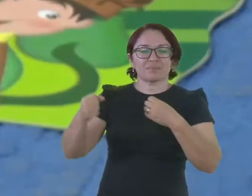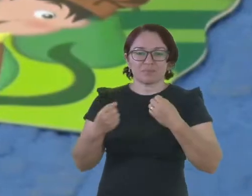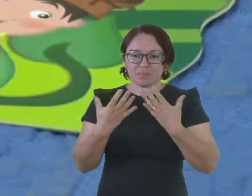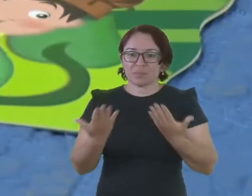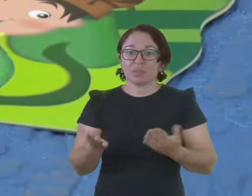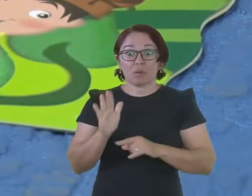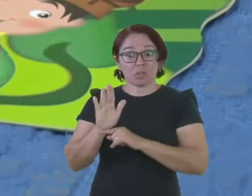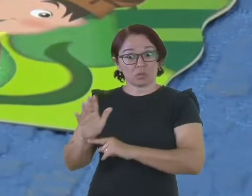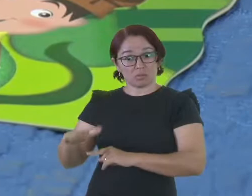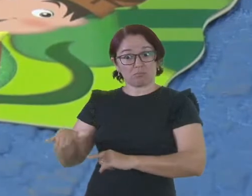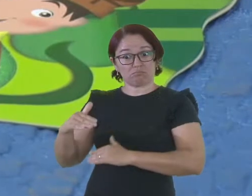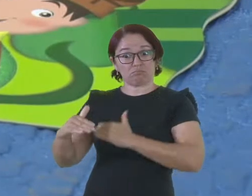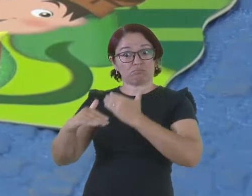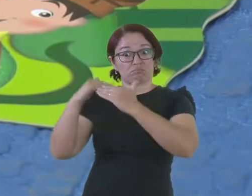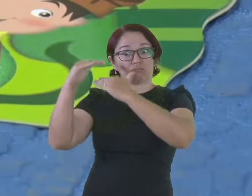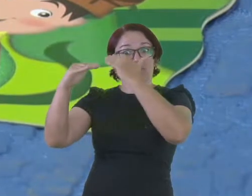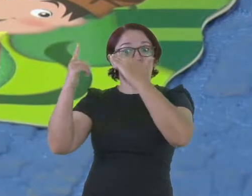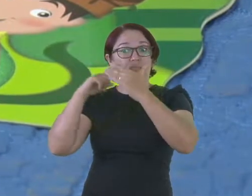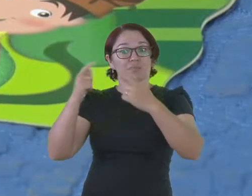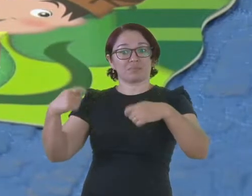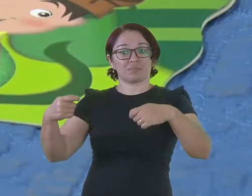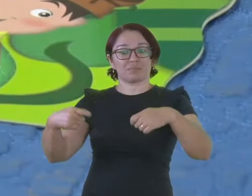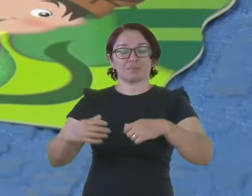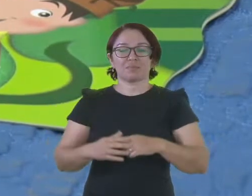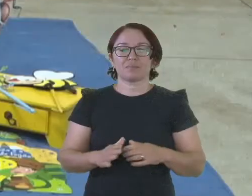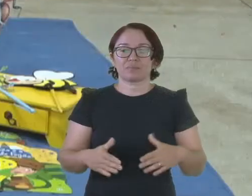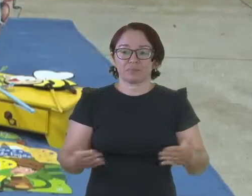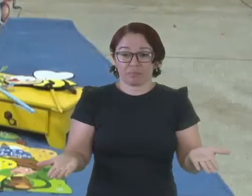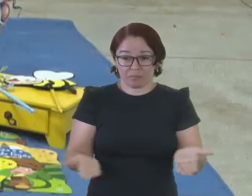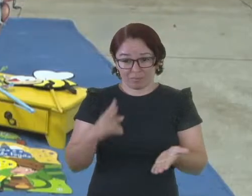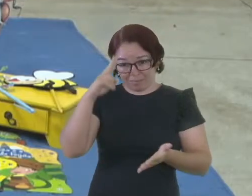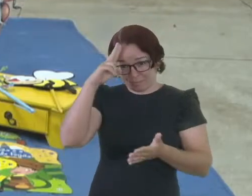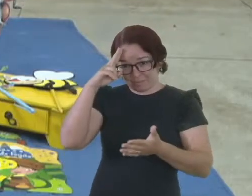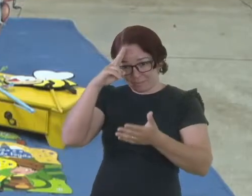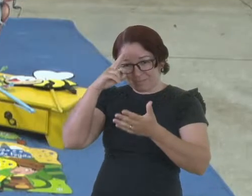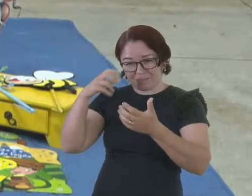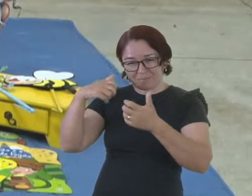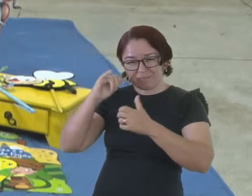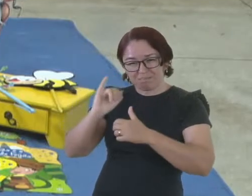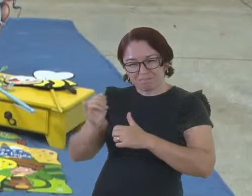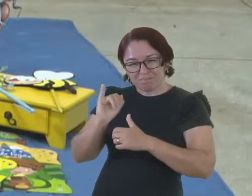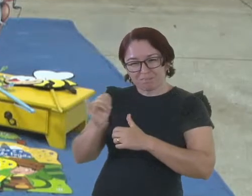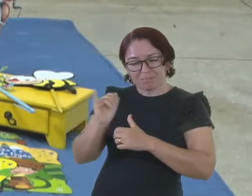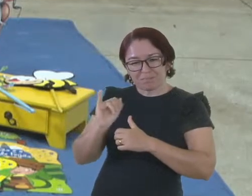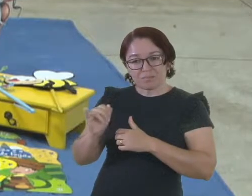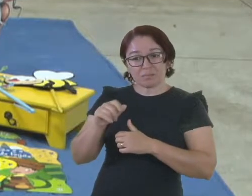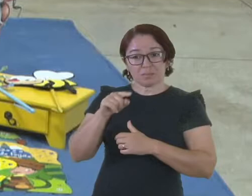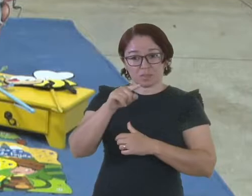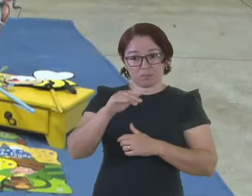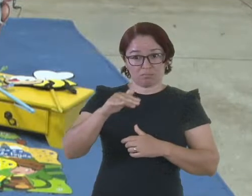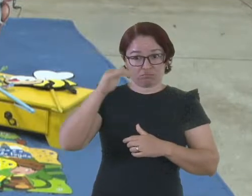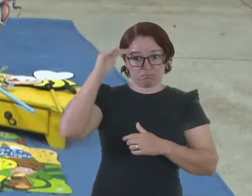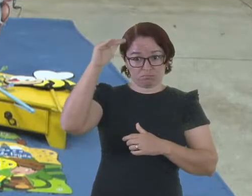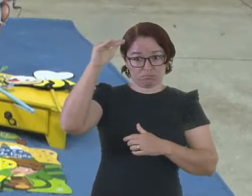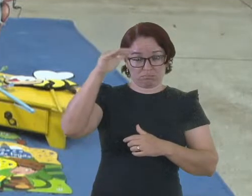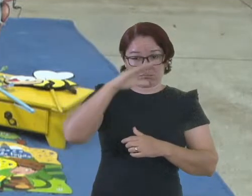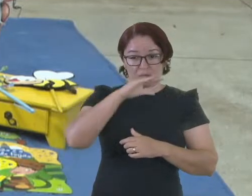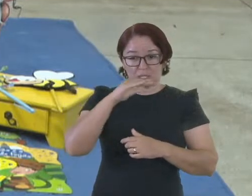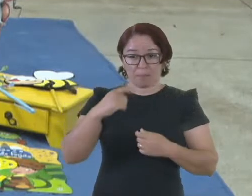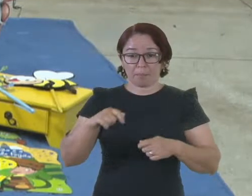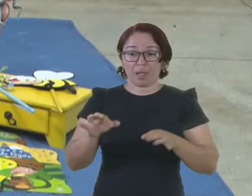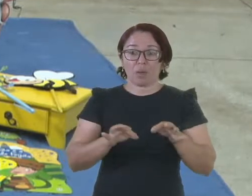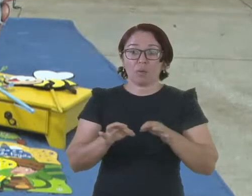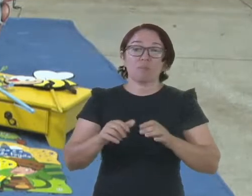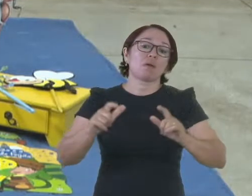desenvolvimento da criança. Para esse momento de contação de história, você, adulto, organiza um